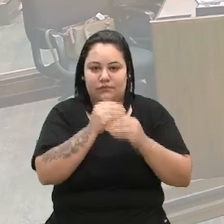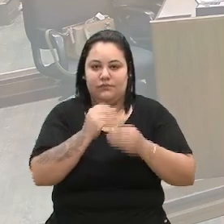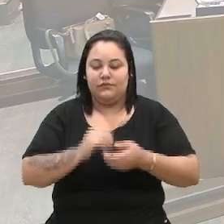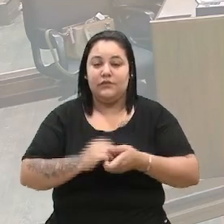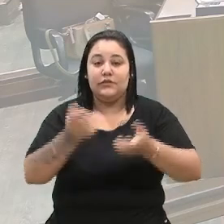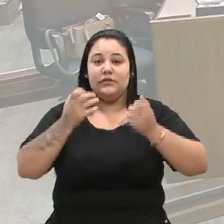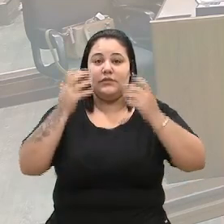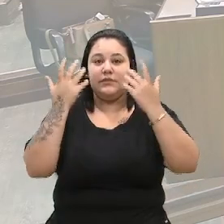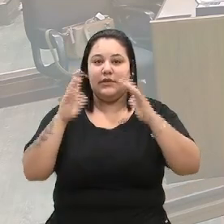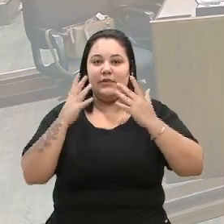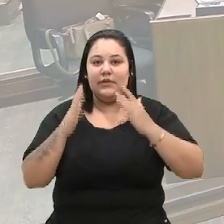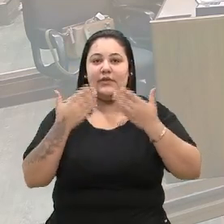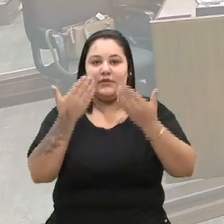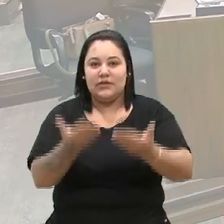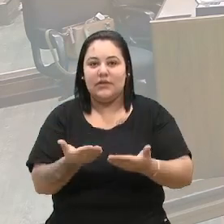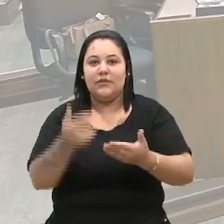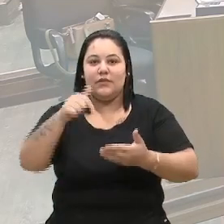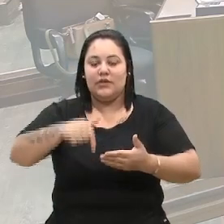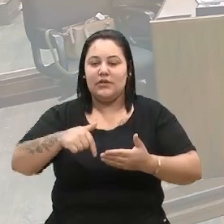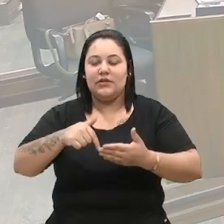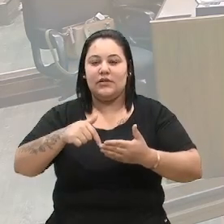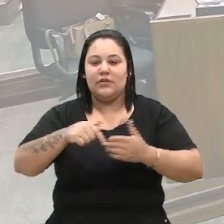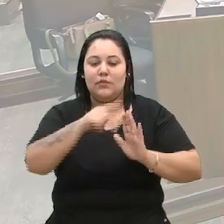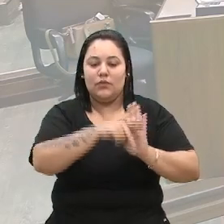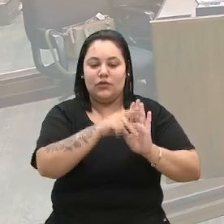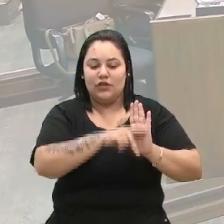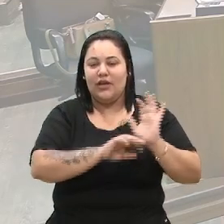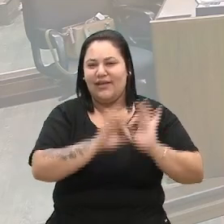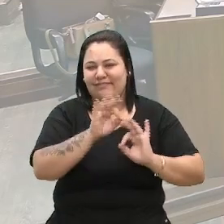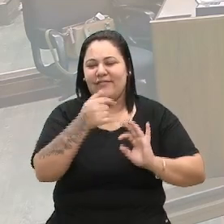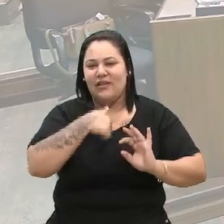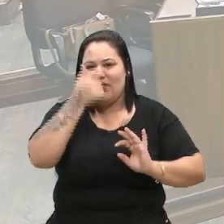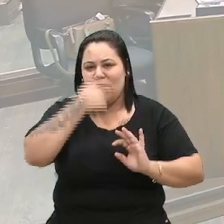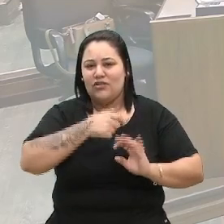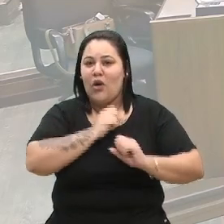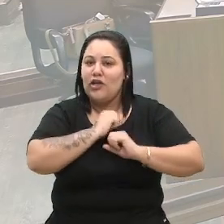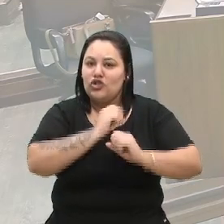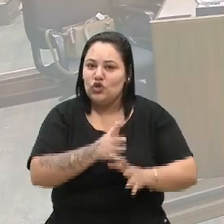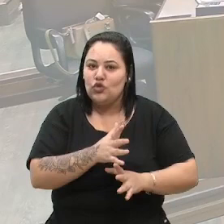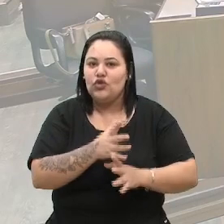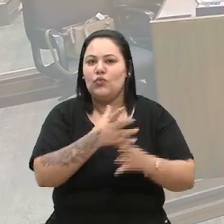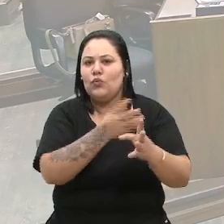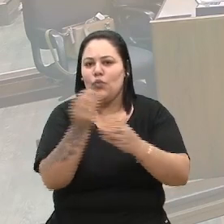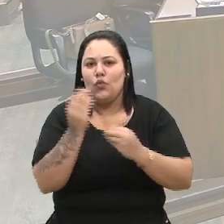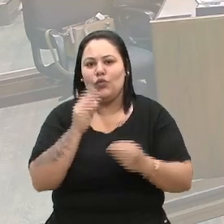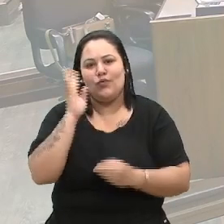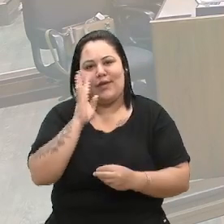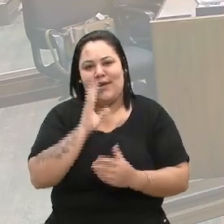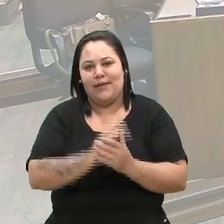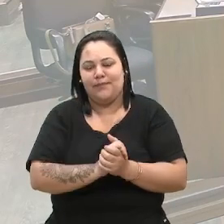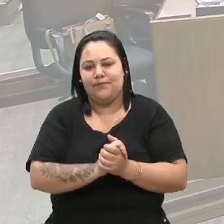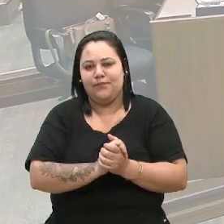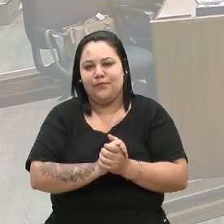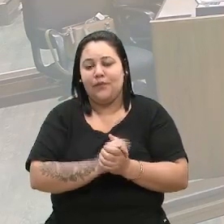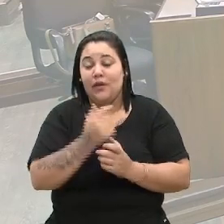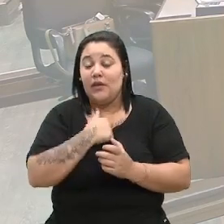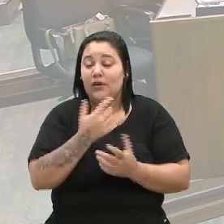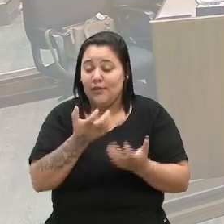senhor por esse projeto. Eu acho que é uma iniciativa muito positiva. E assim, eu queria até ir mais